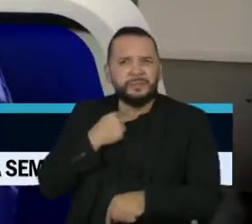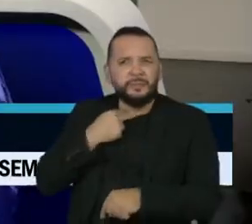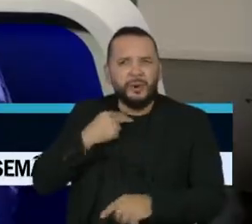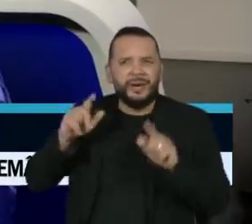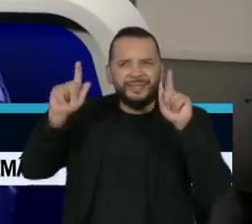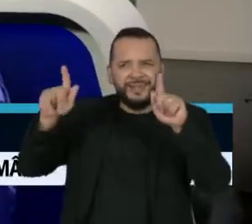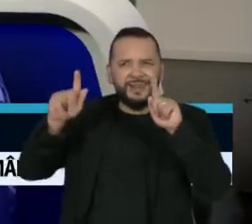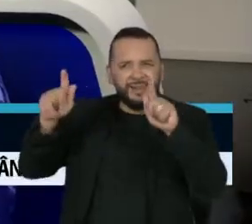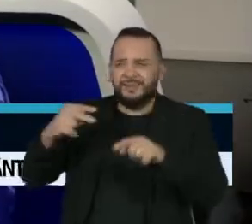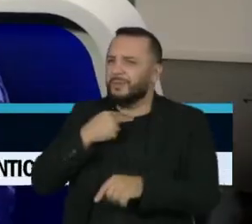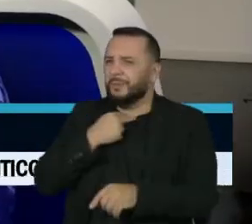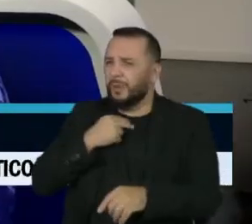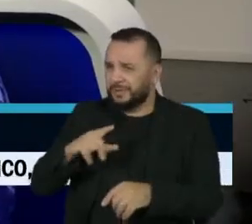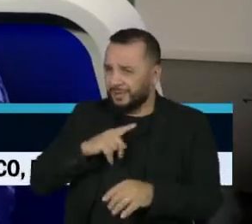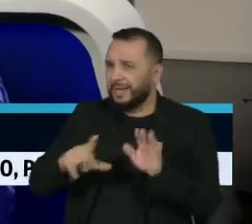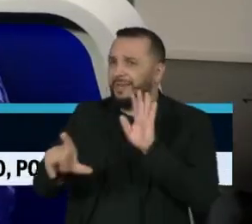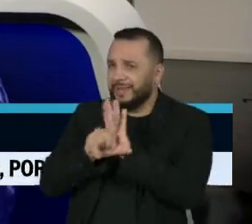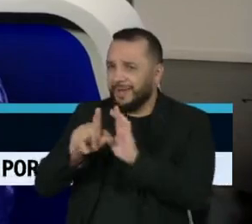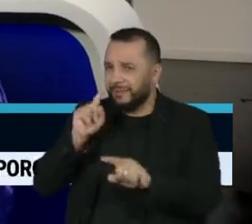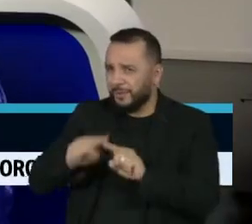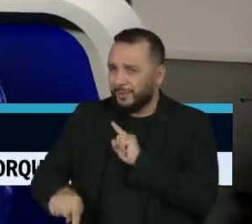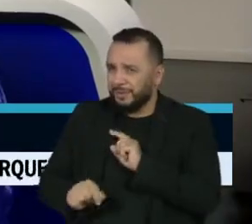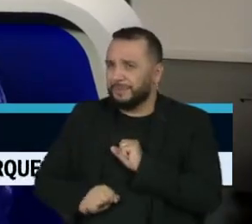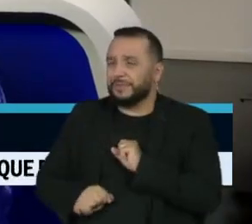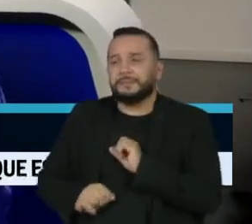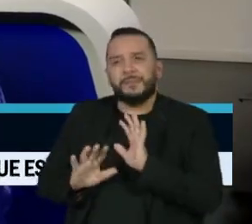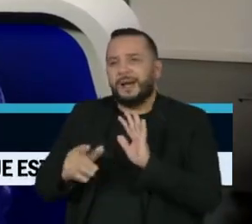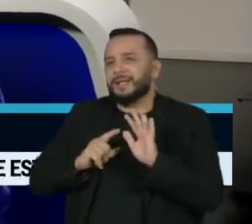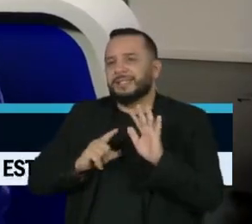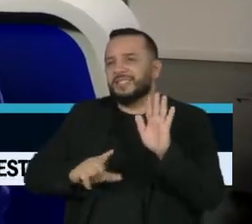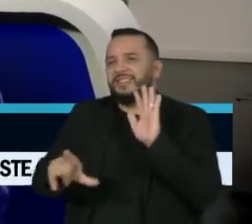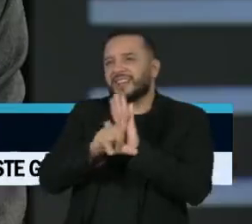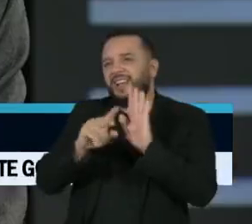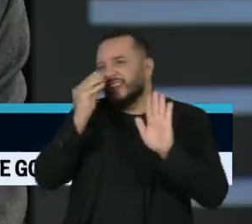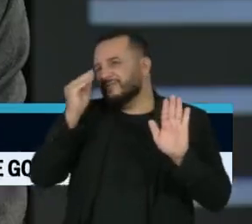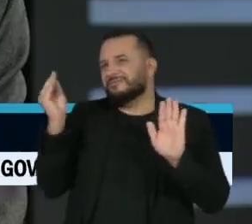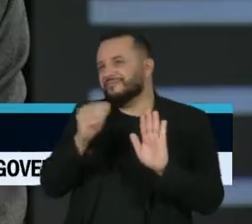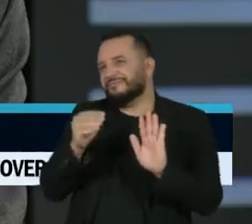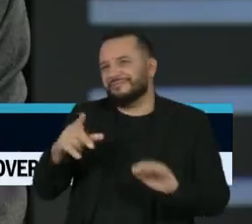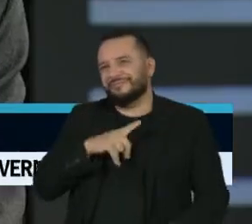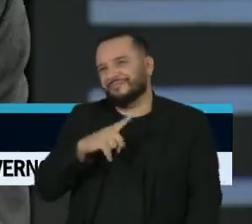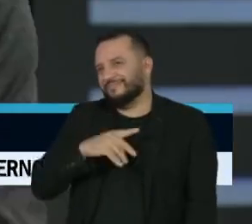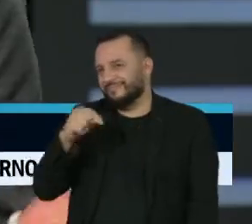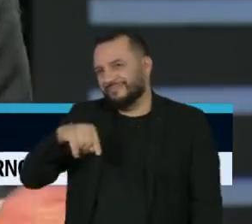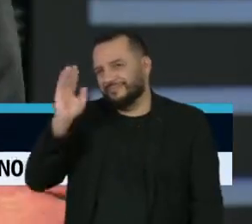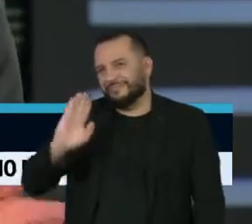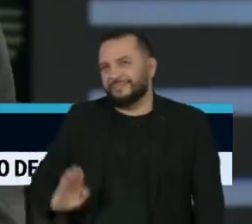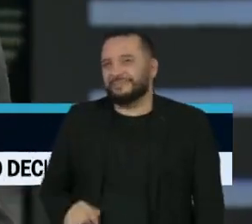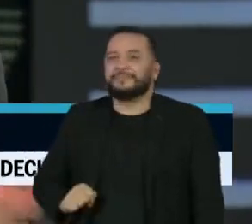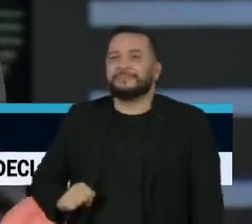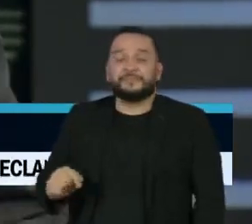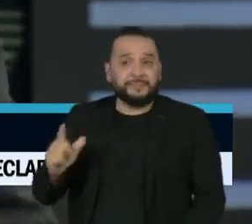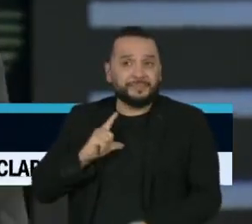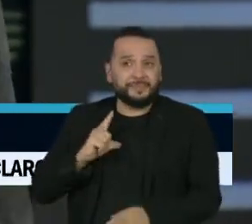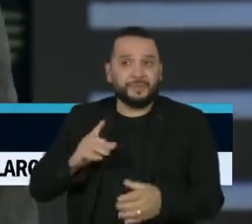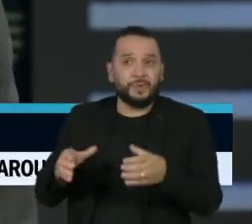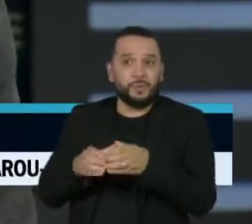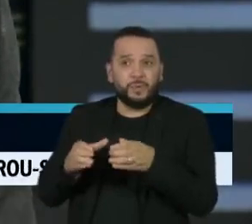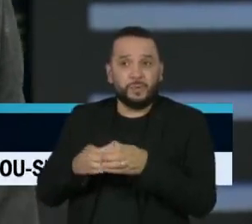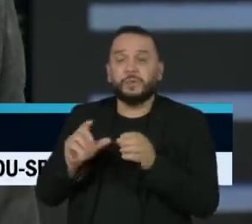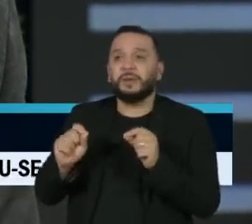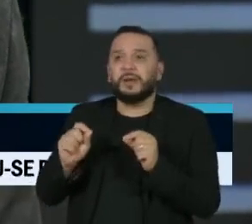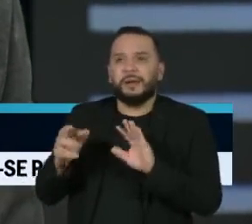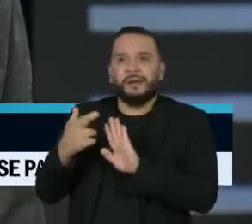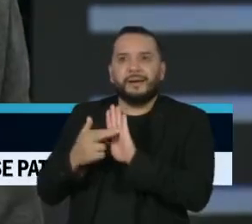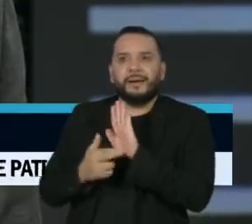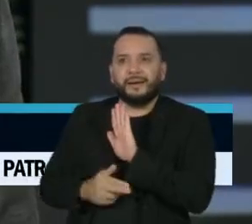alguma coisa que proíbe. Mais uma das leis que são absolutamente ignoradas no país. É uma categoria que, como regra,